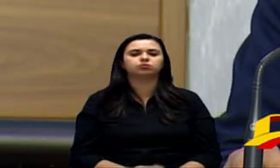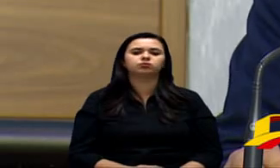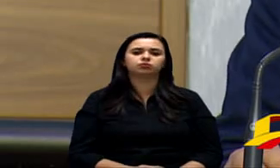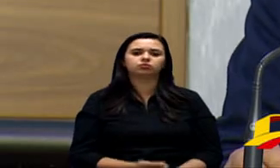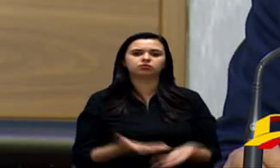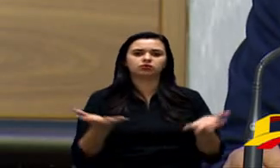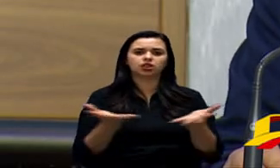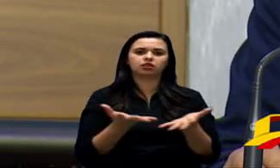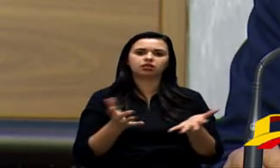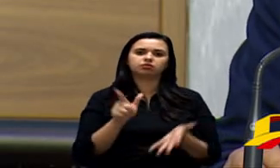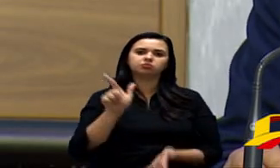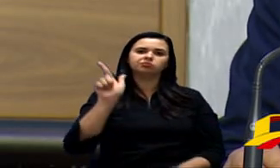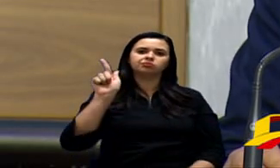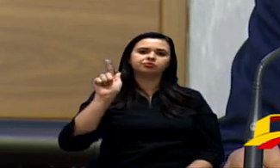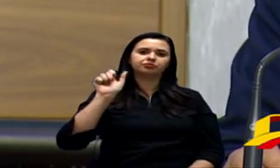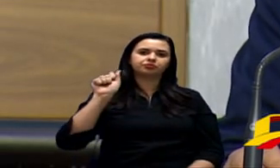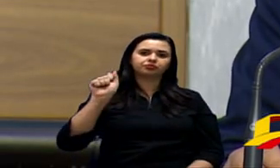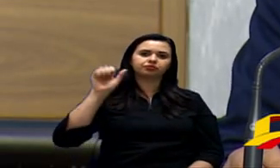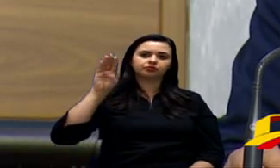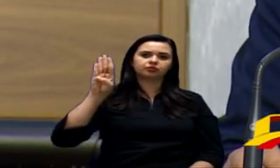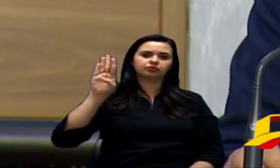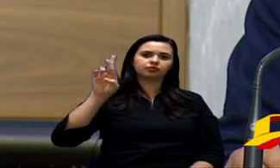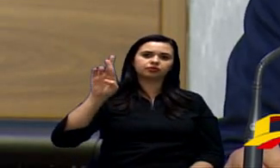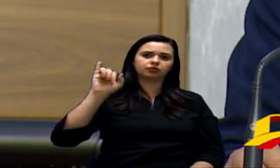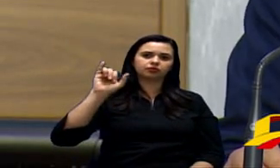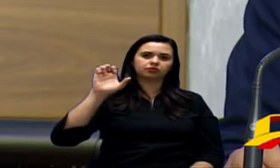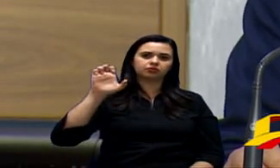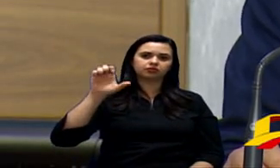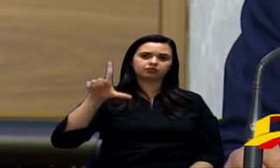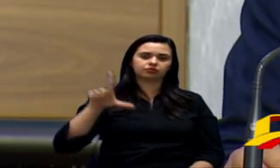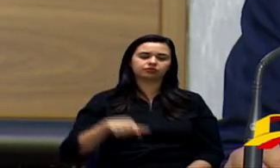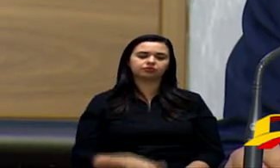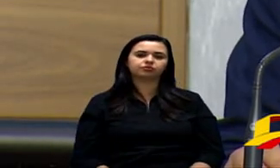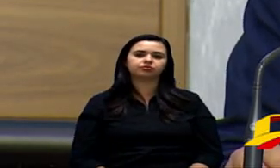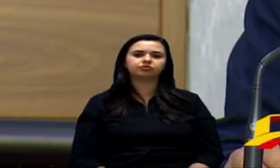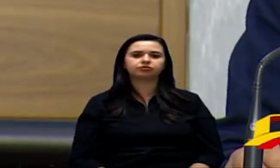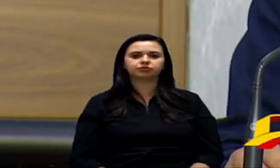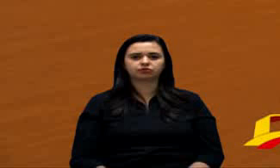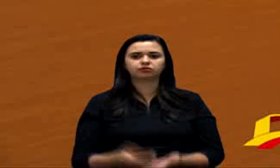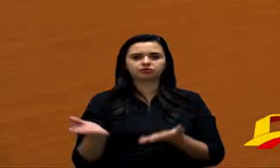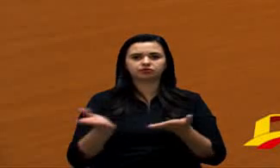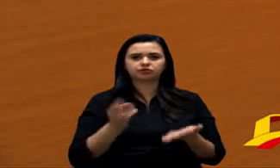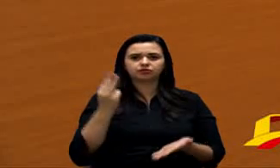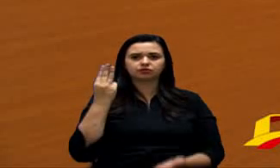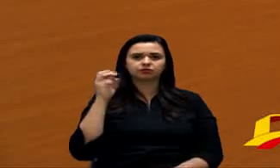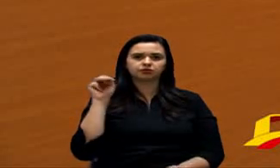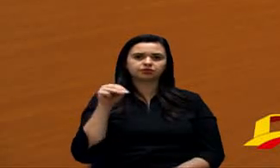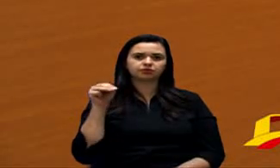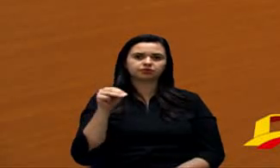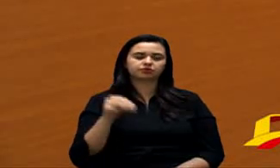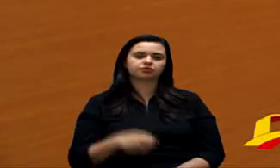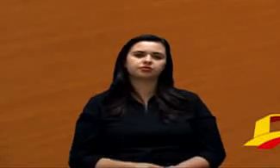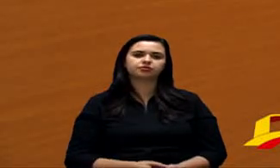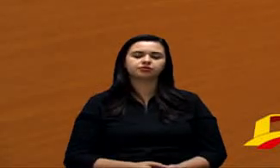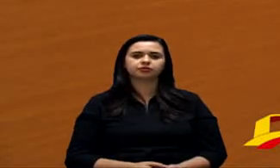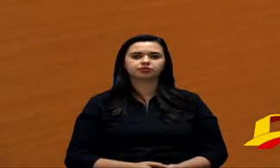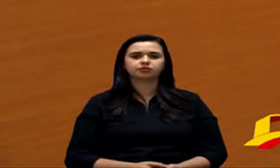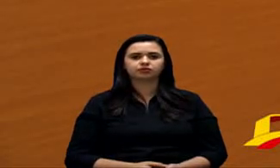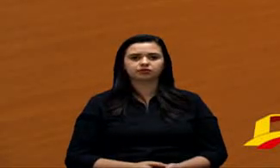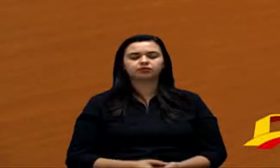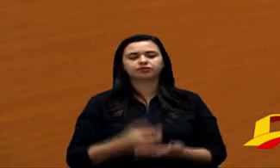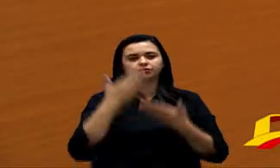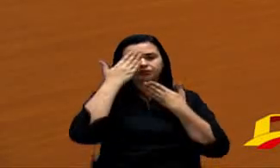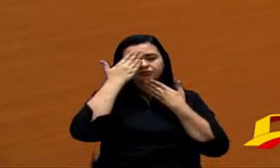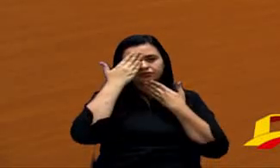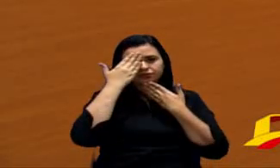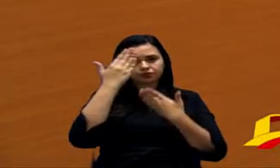falar agora, Gabriel? Depois a gente vai dar o direito de resposta para o pessoal do santuário falar aqui, tá bom? Fica à vontade, Gabriel, 3 minutos. Em primeiro lugar, eu gostaria de agradecer